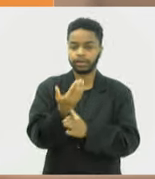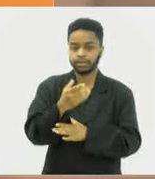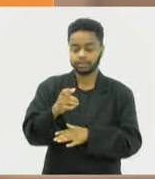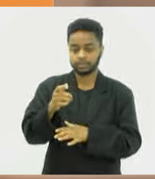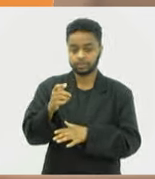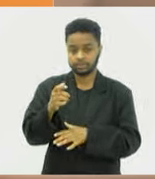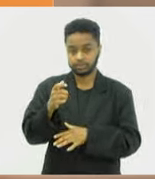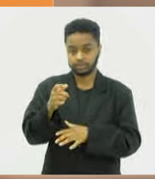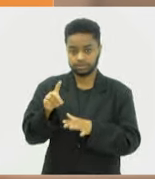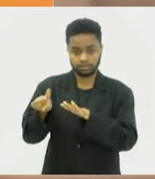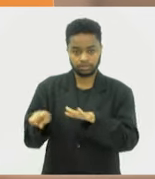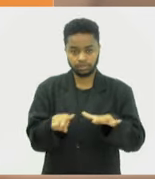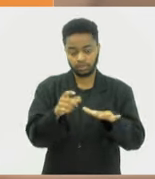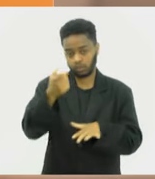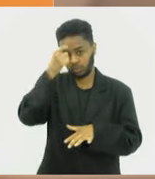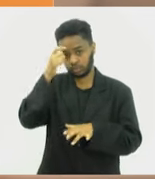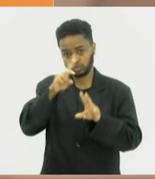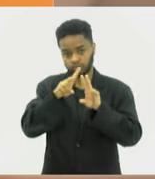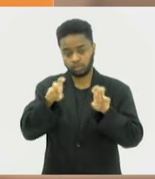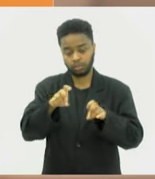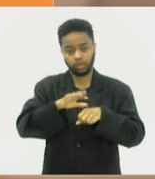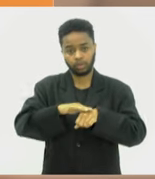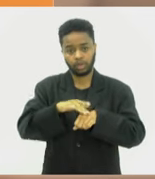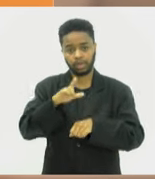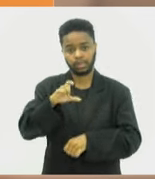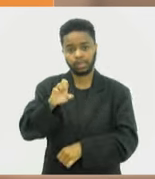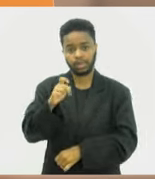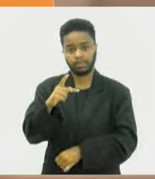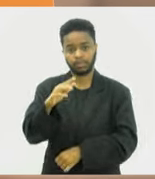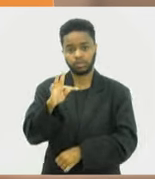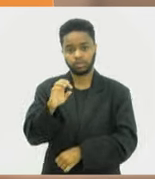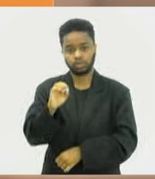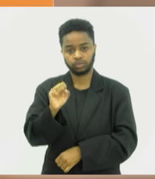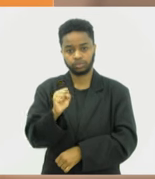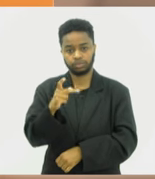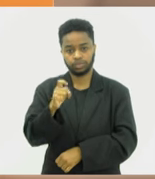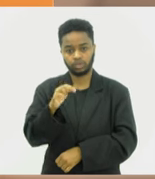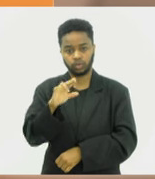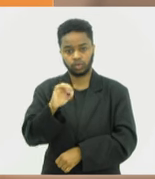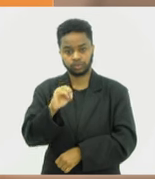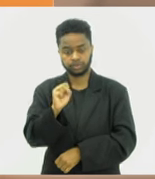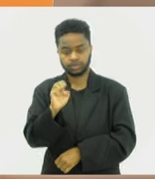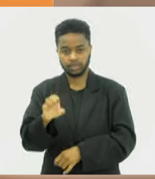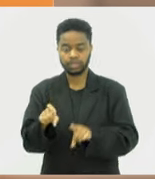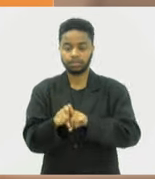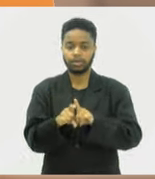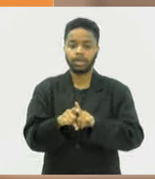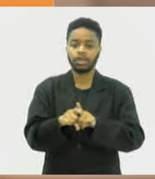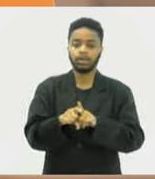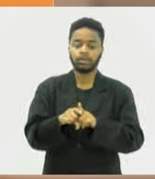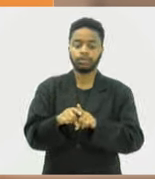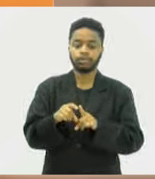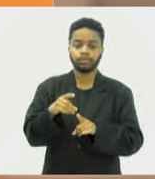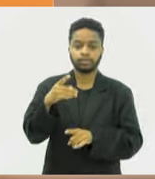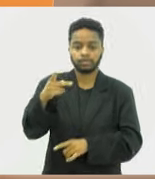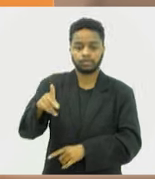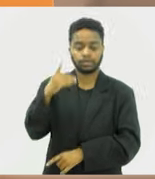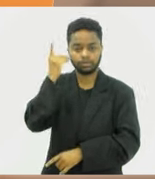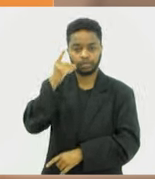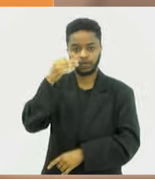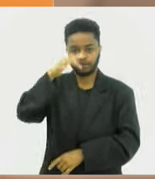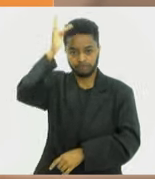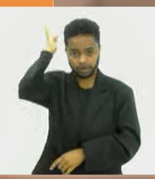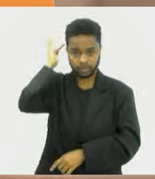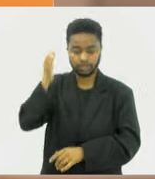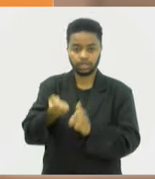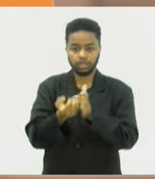a leptospirose. Também na pauta, projeto do deputado Fred Pacheco, que cria o Dia da